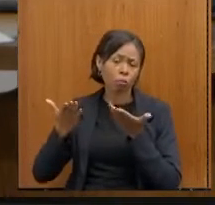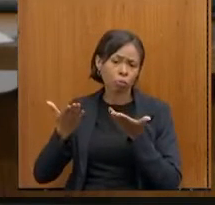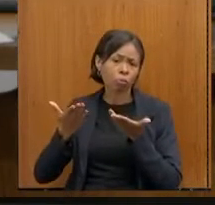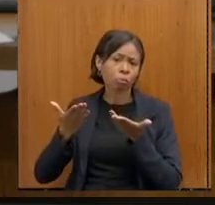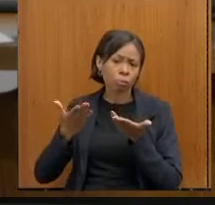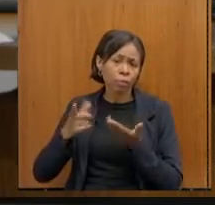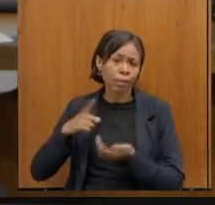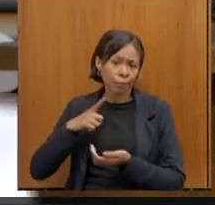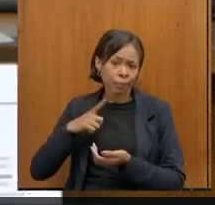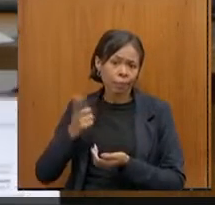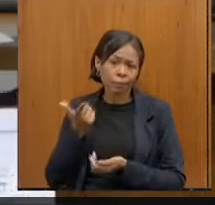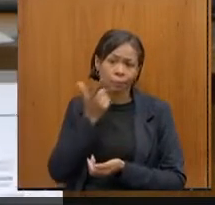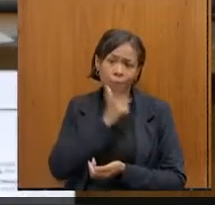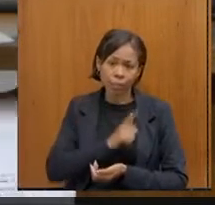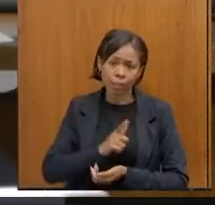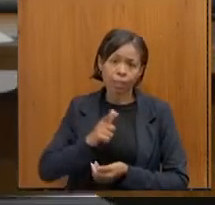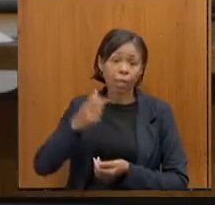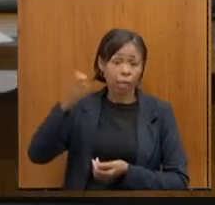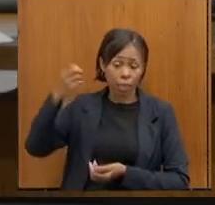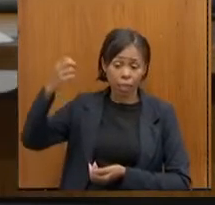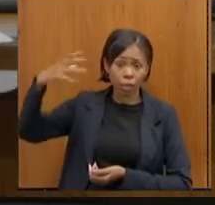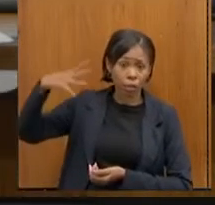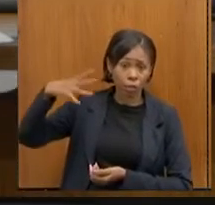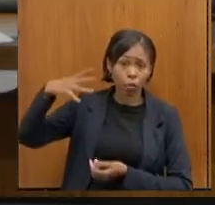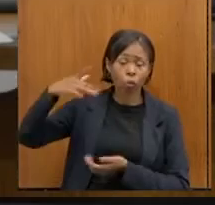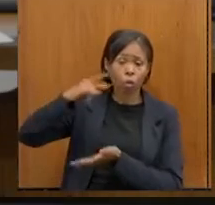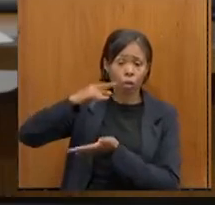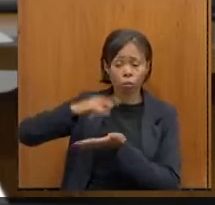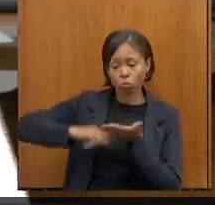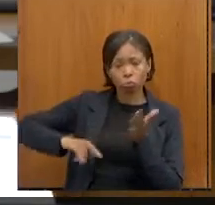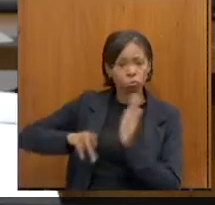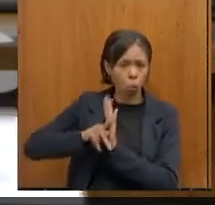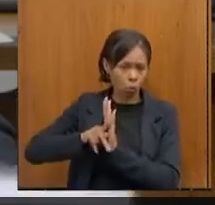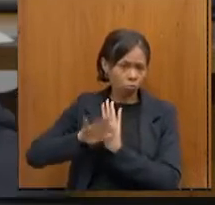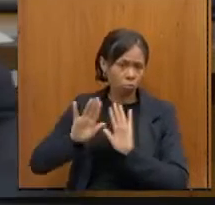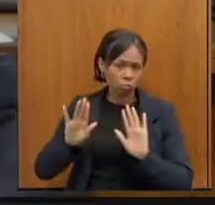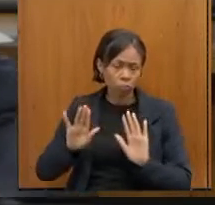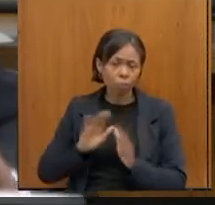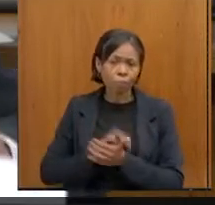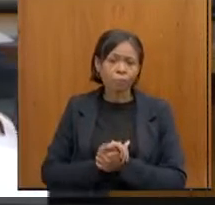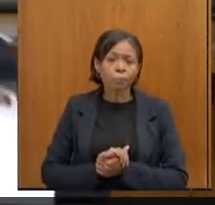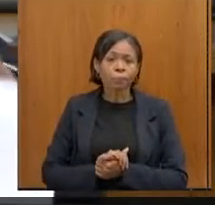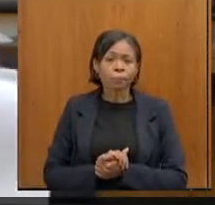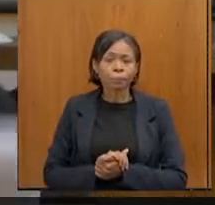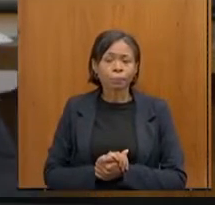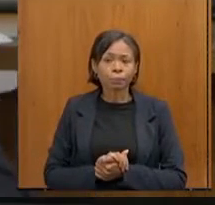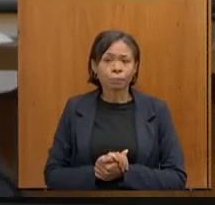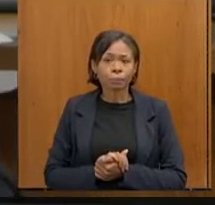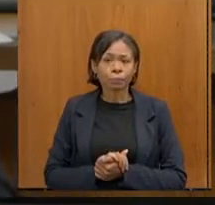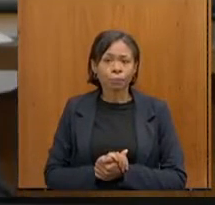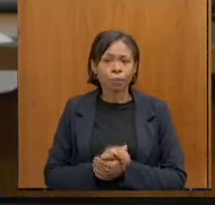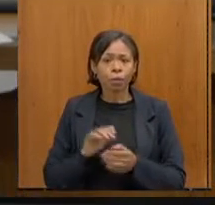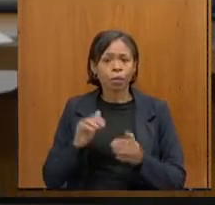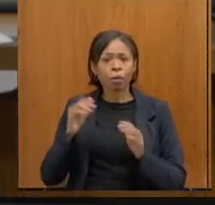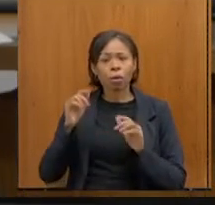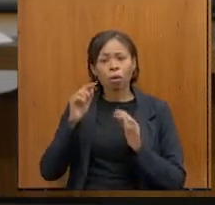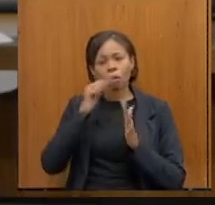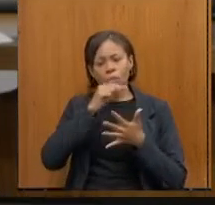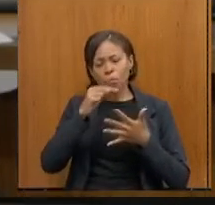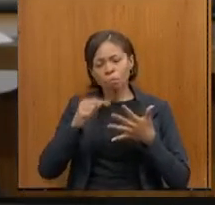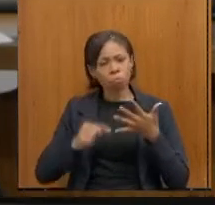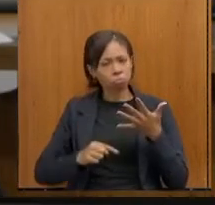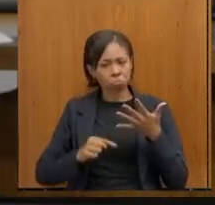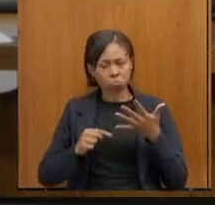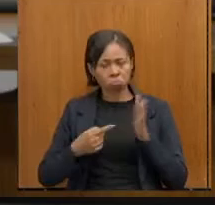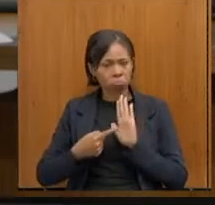é que é um instrumento é fundamental de cidadania o incenso era isso que eu queria mostrar